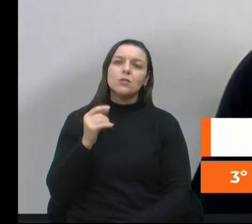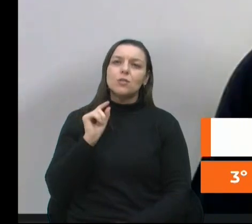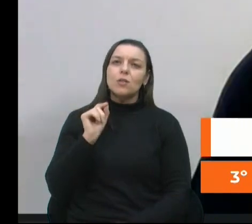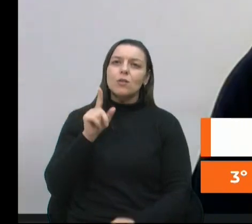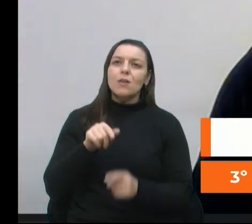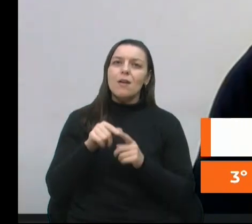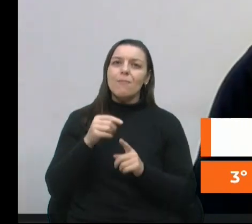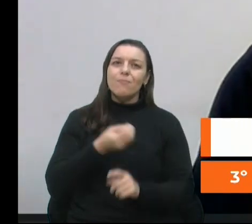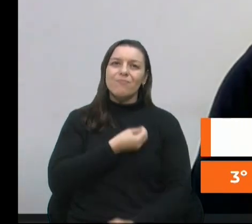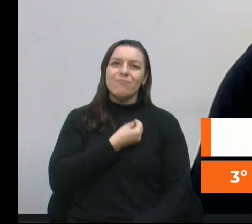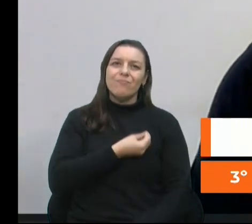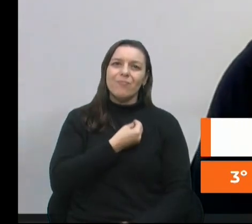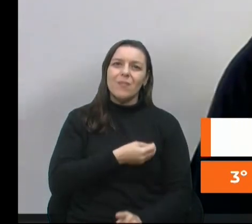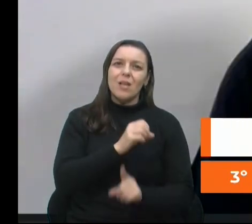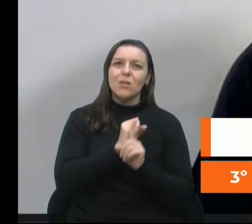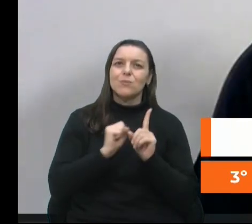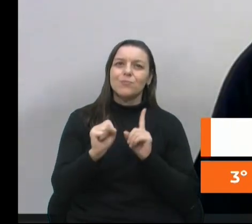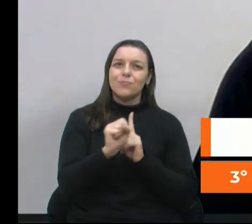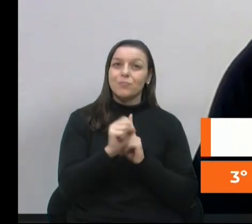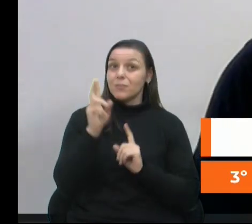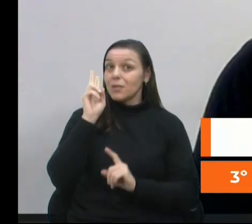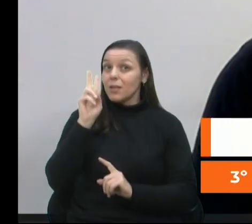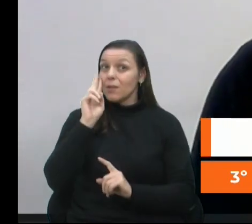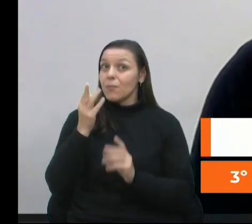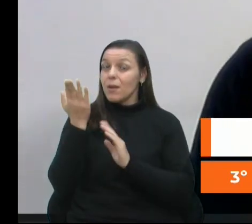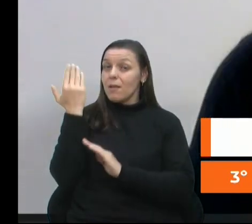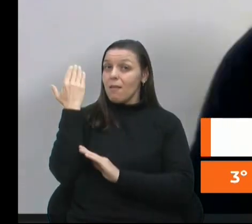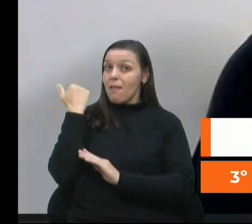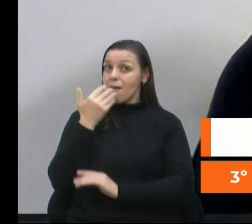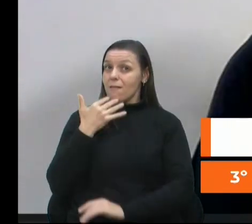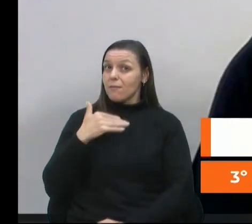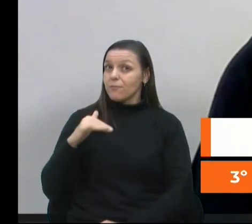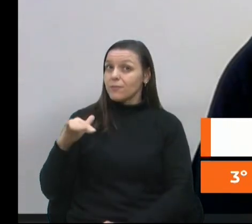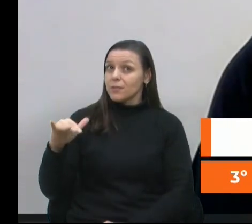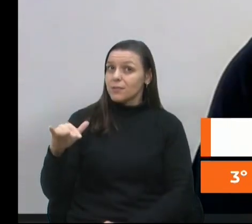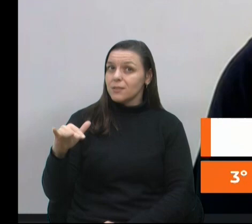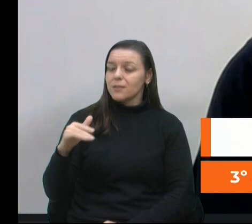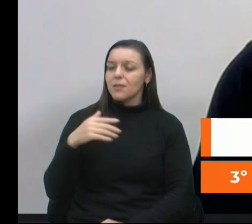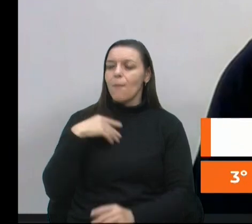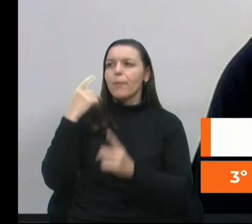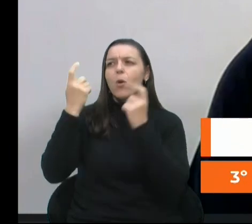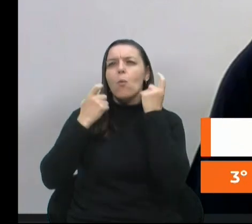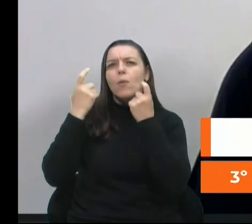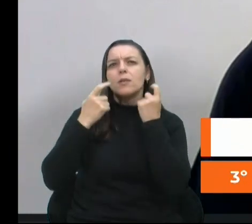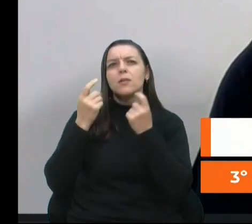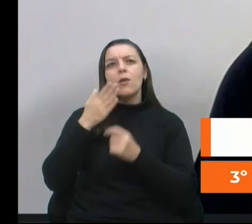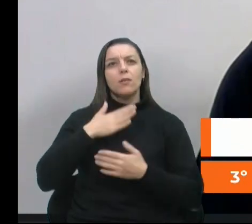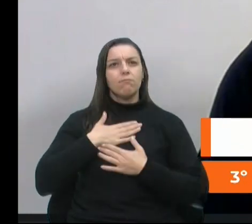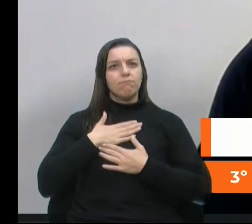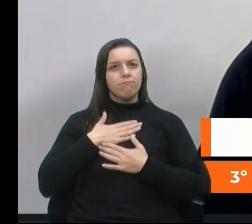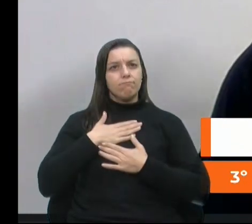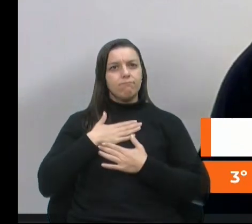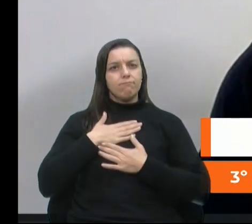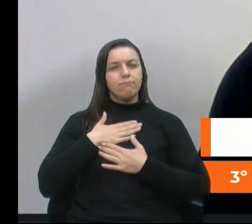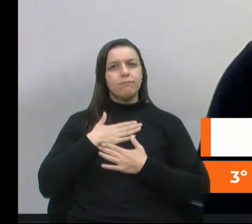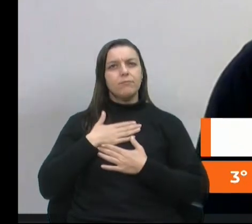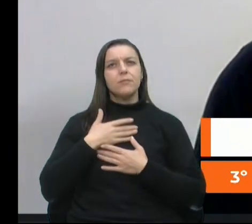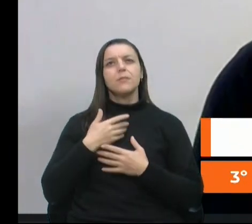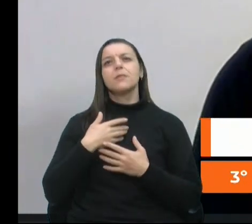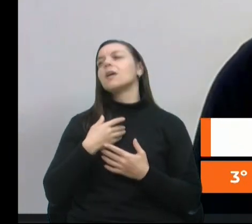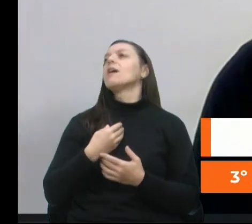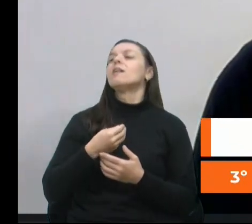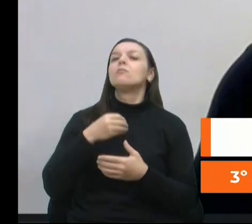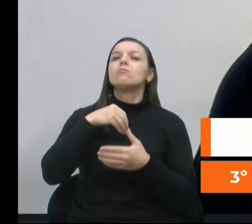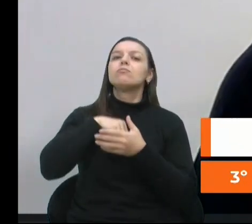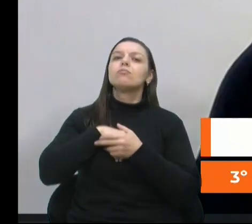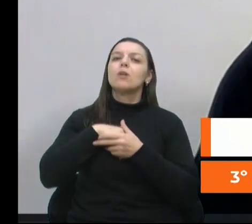a vida social. Lembra que lá na infância nossa maior preocupação é a gente. É uma infância bem